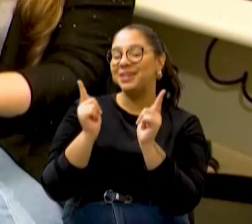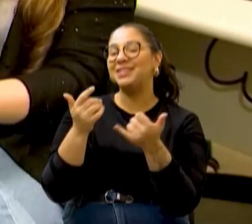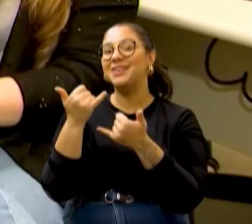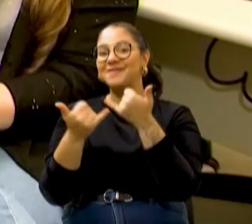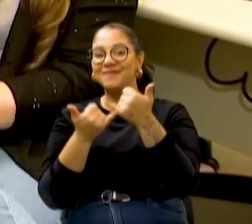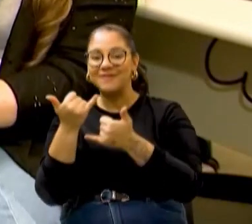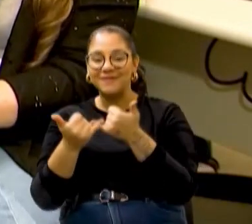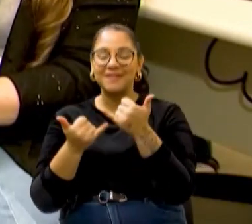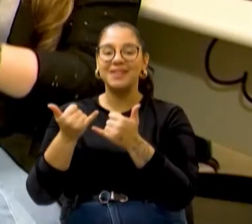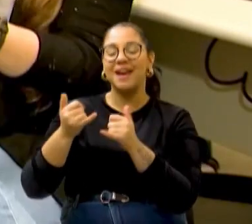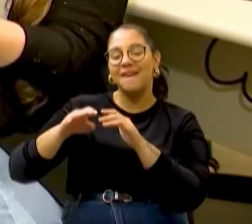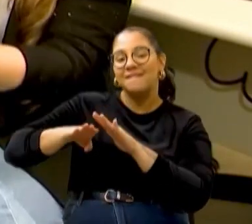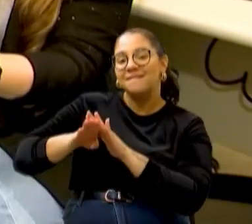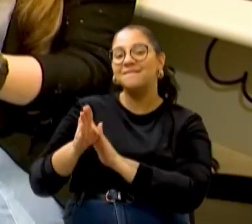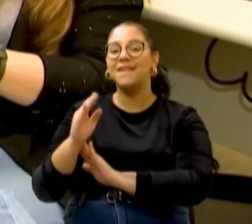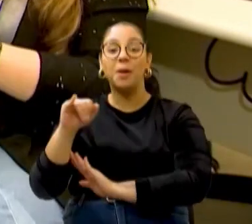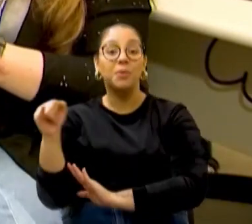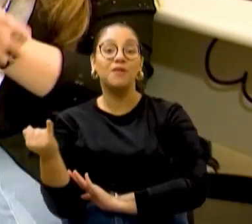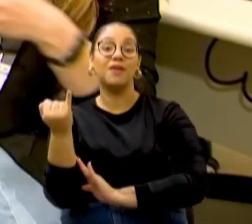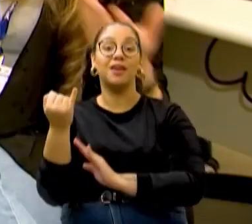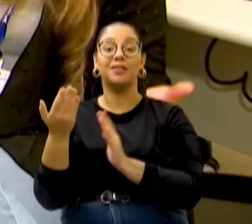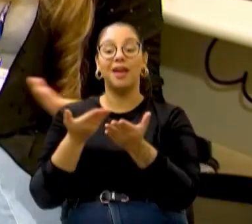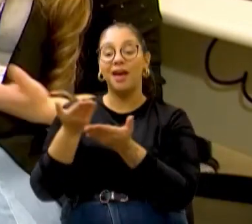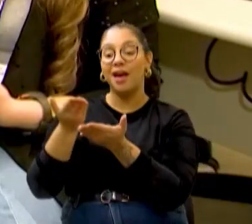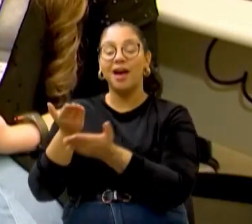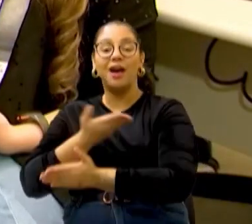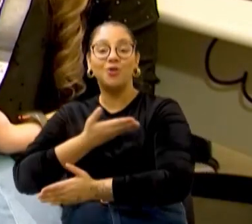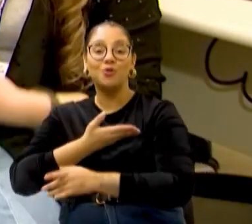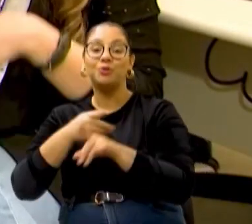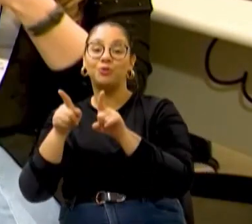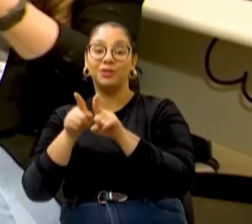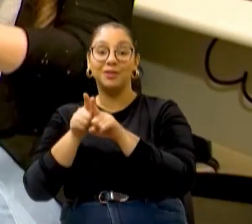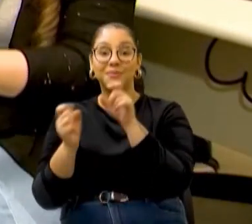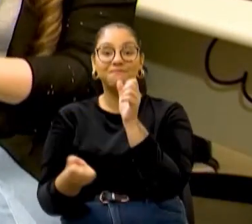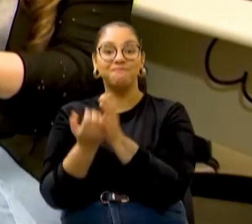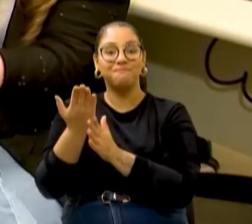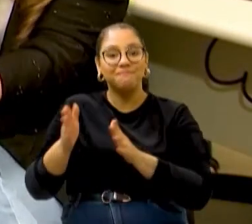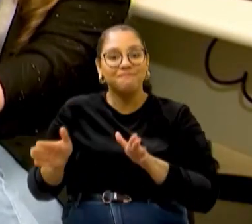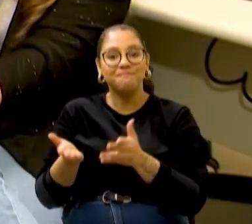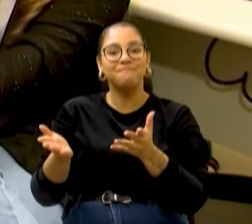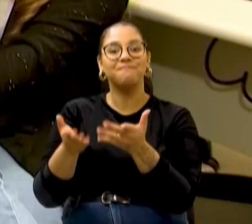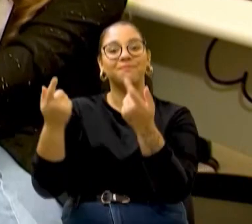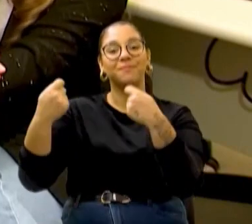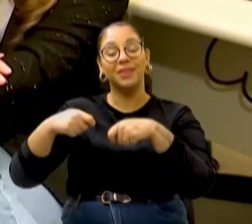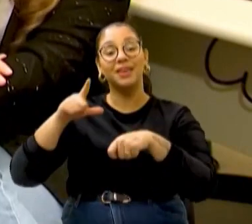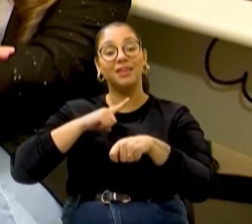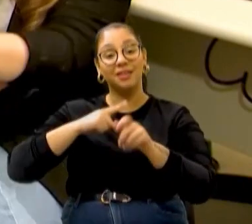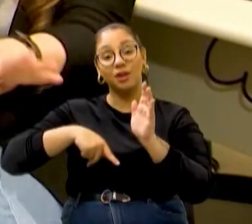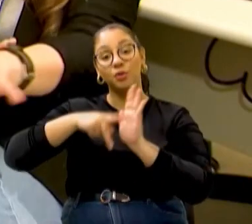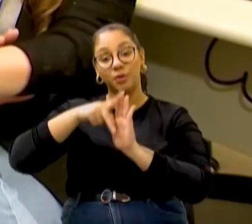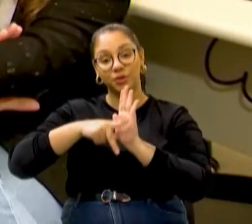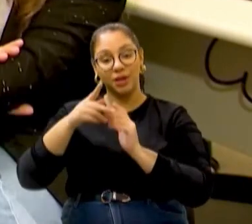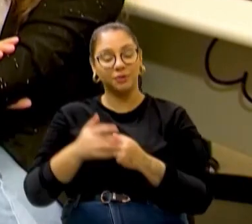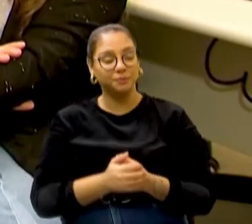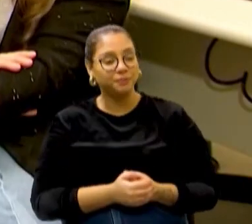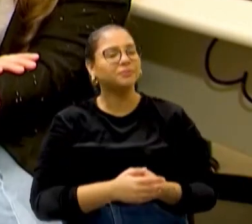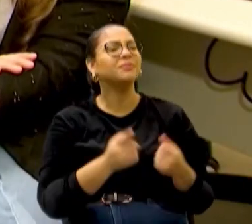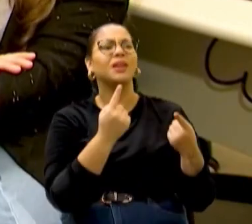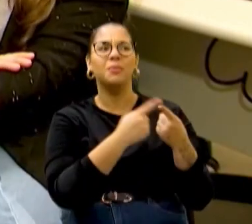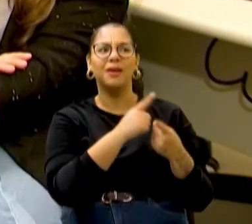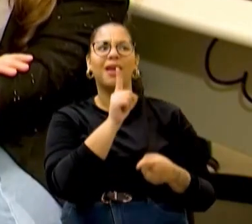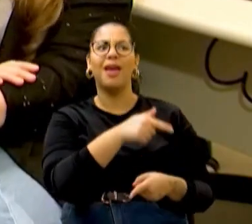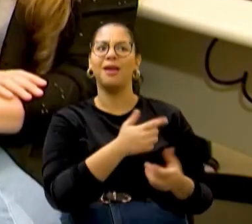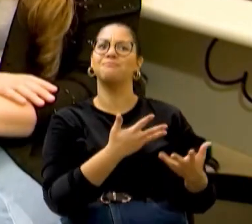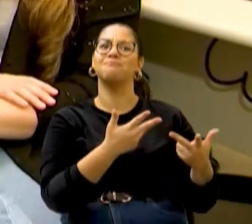mesmo fazer uma aula divertida curtir o jogo brincar com os colegas e ainda assim trabalhar então essas habilidades que estavam previstas